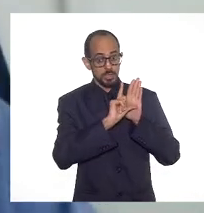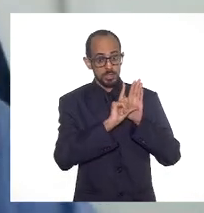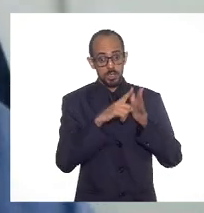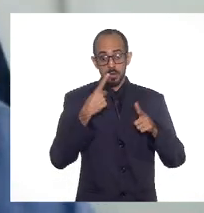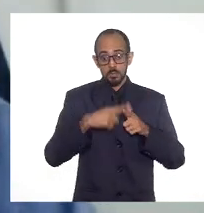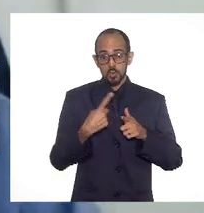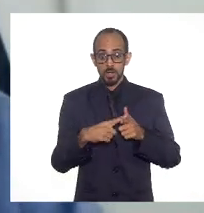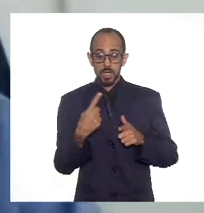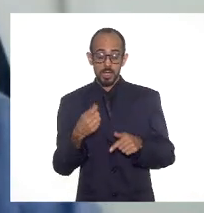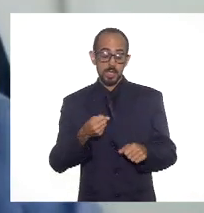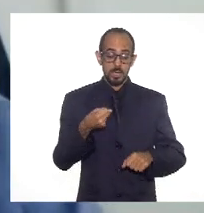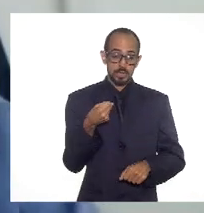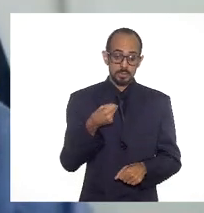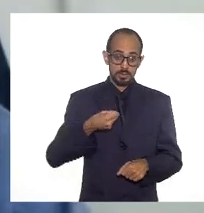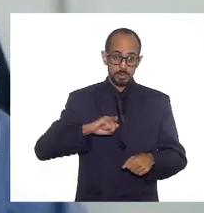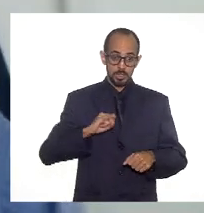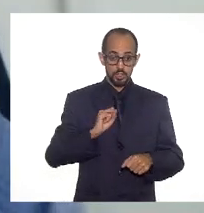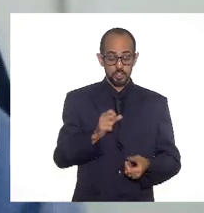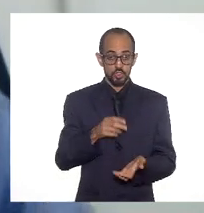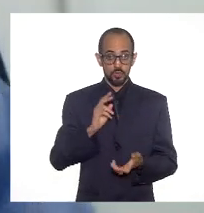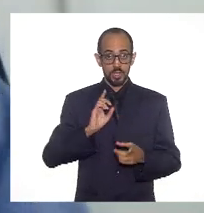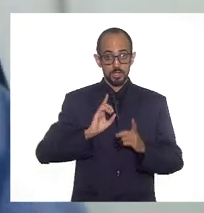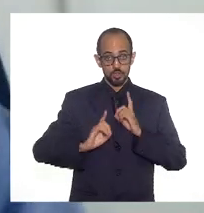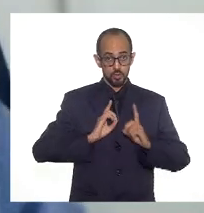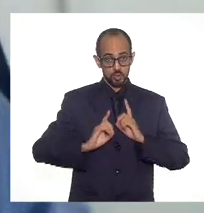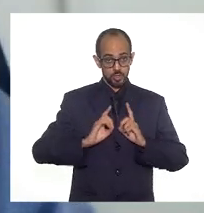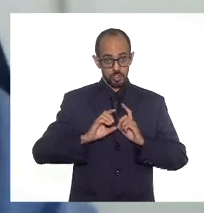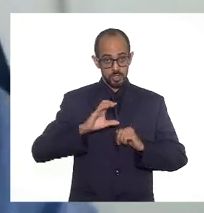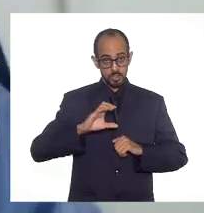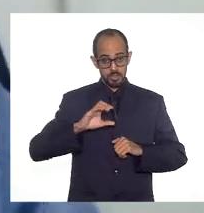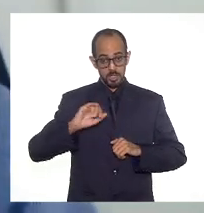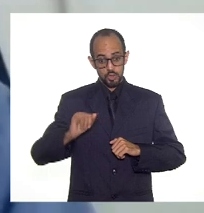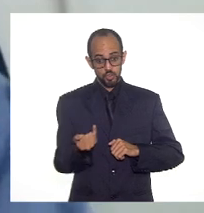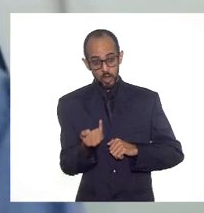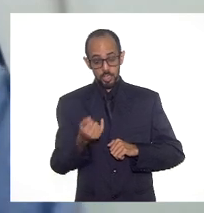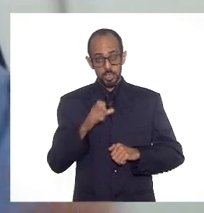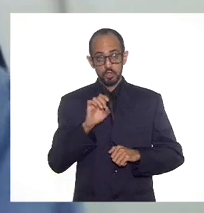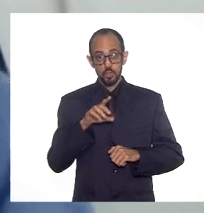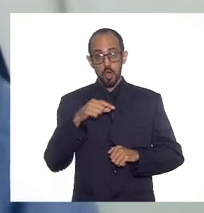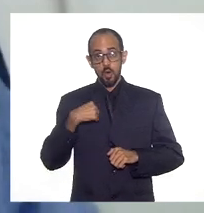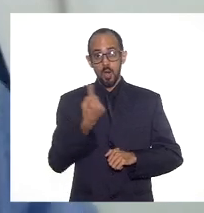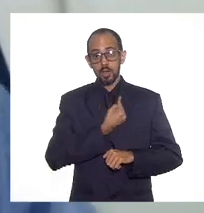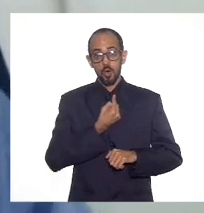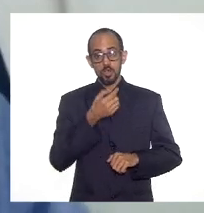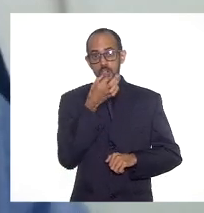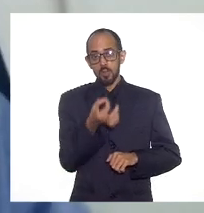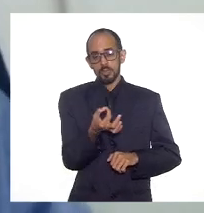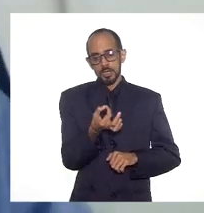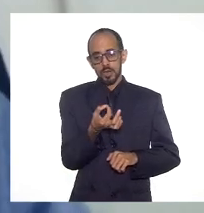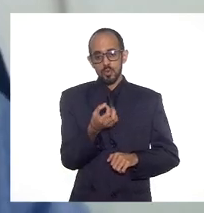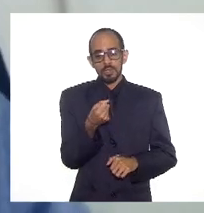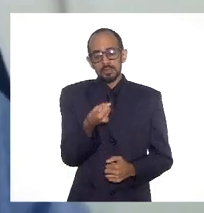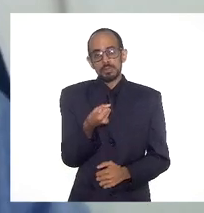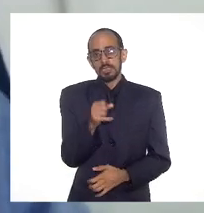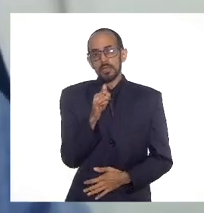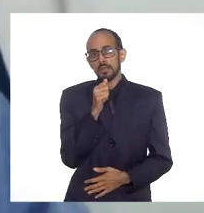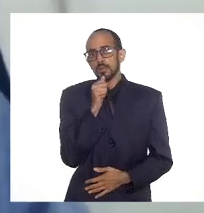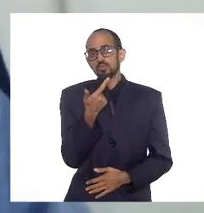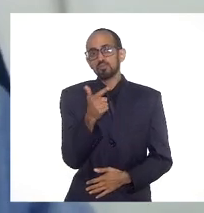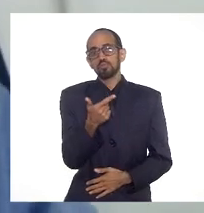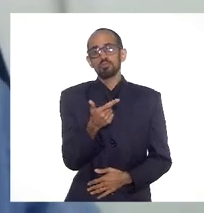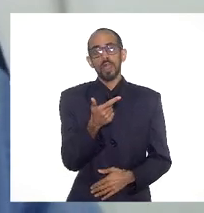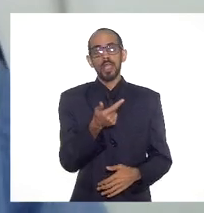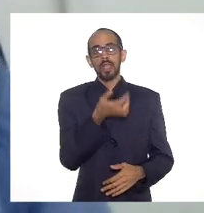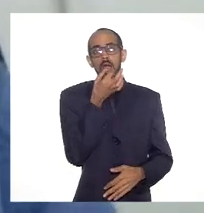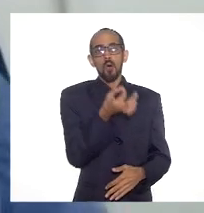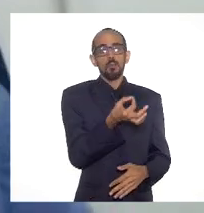a gente vai discutir na CCJ só com a nossa visão, sem ainda não ter o pronunciamento do comandante-geral do